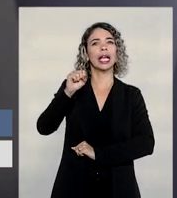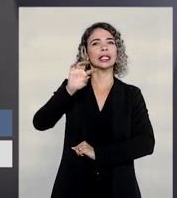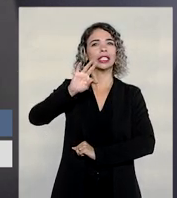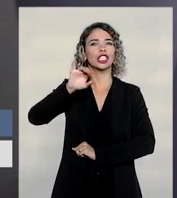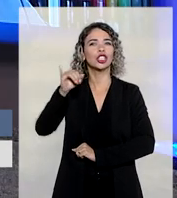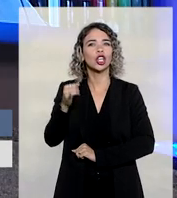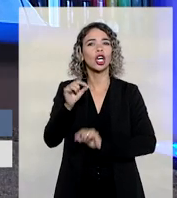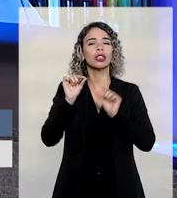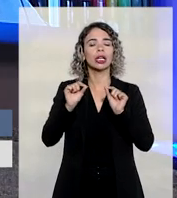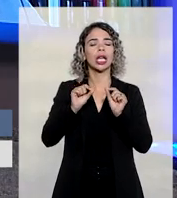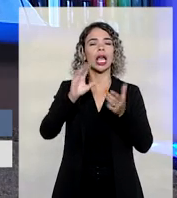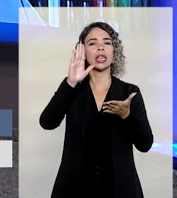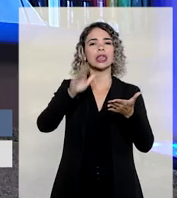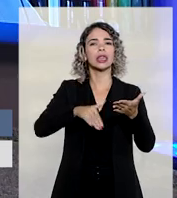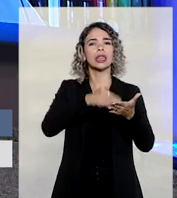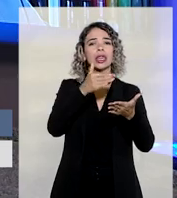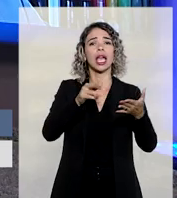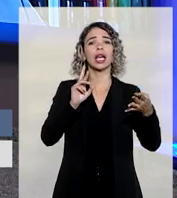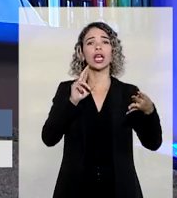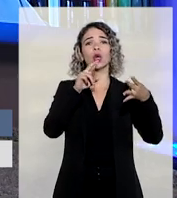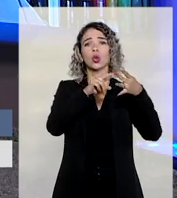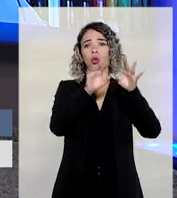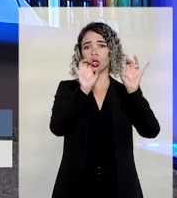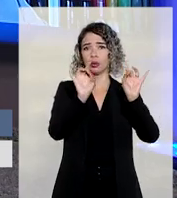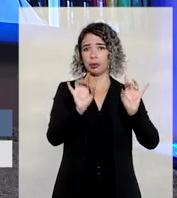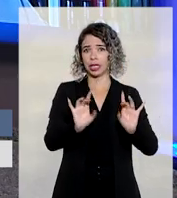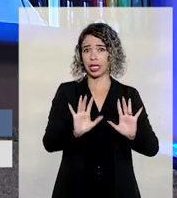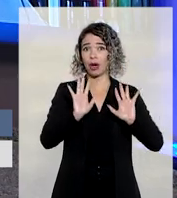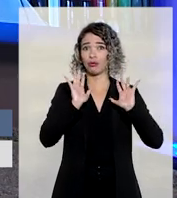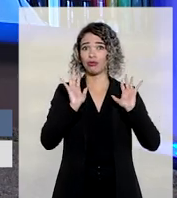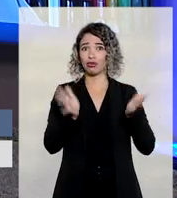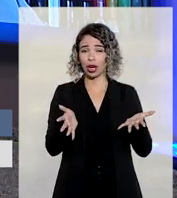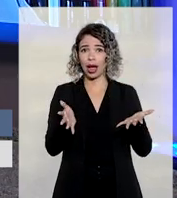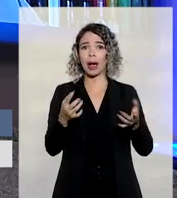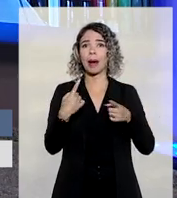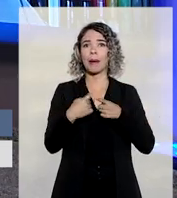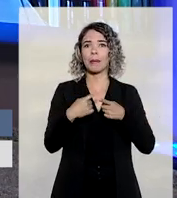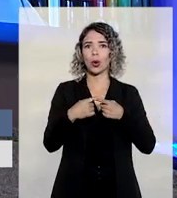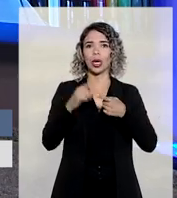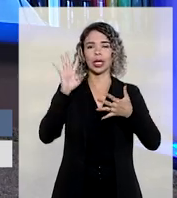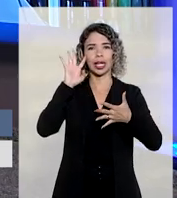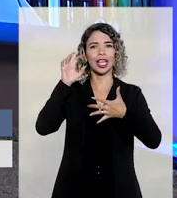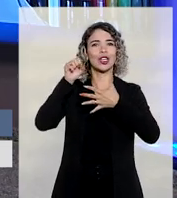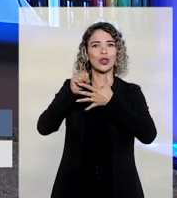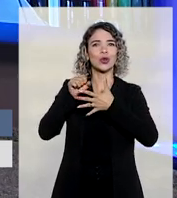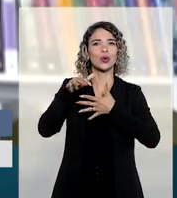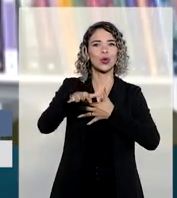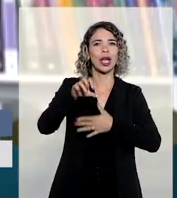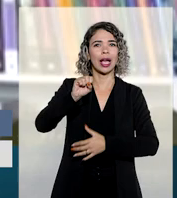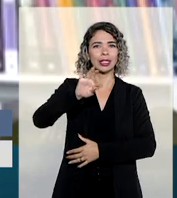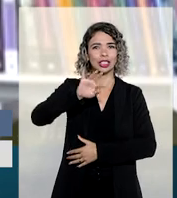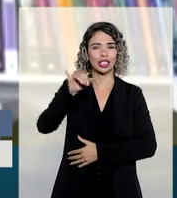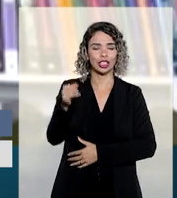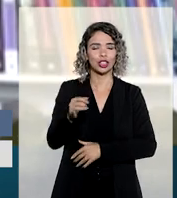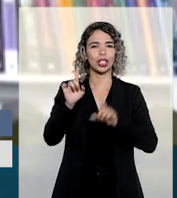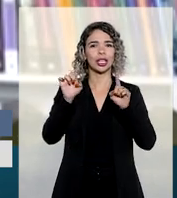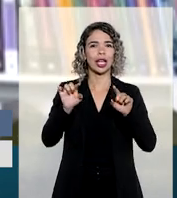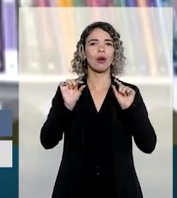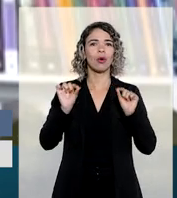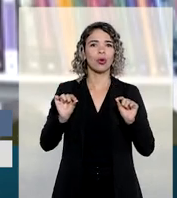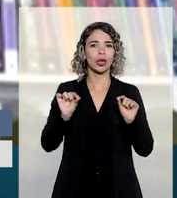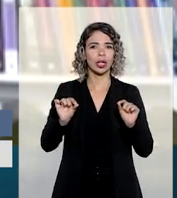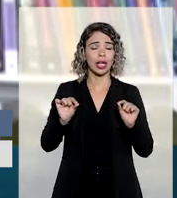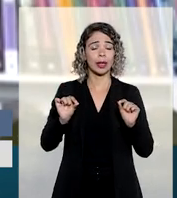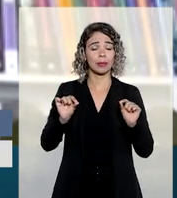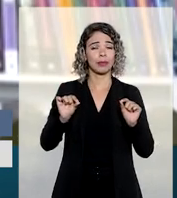Tribunal de Origem que nega seguimento a recurso especial. Consolidou-se no entendimento da jurisprudência do STJ esse entendimento de